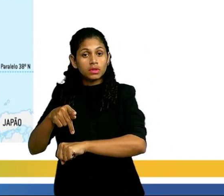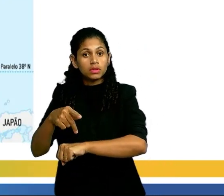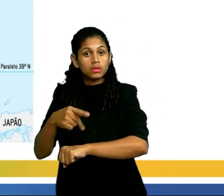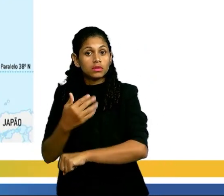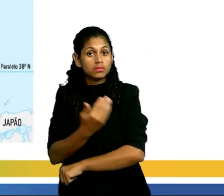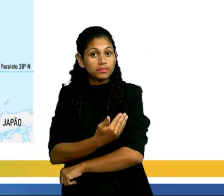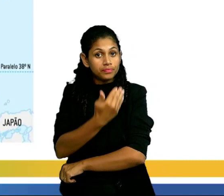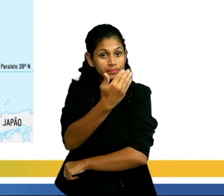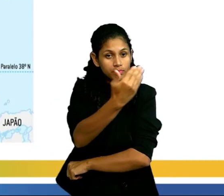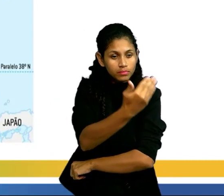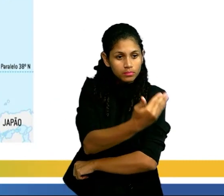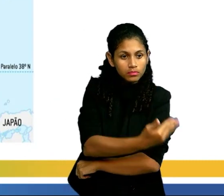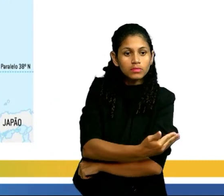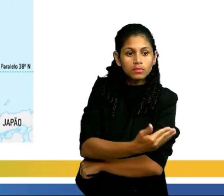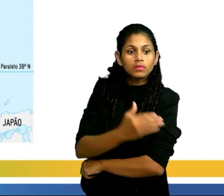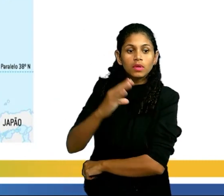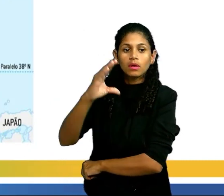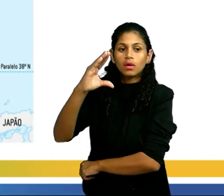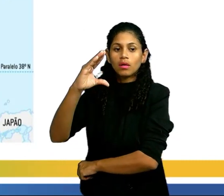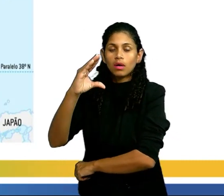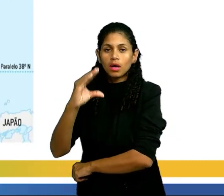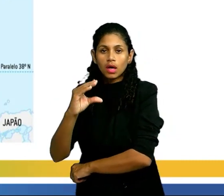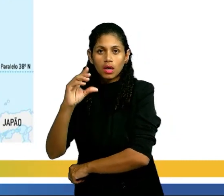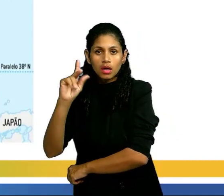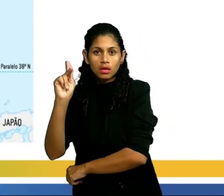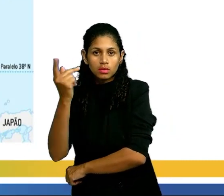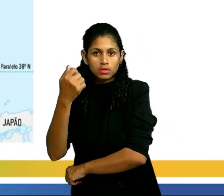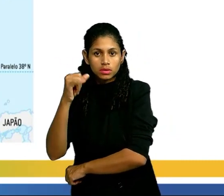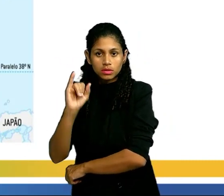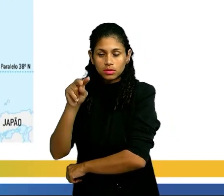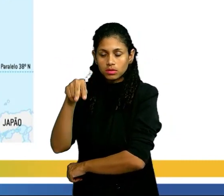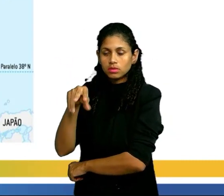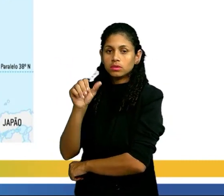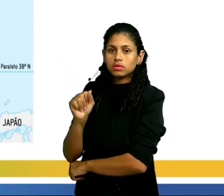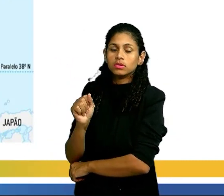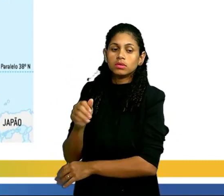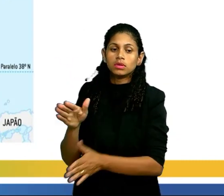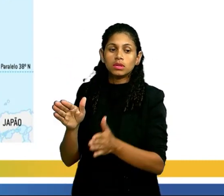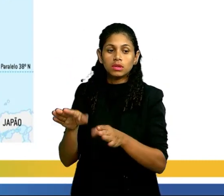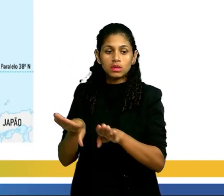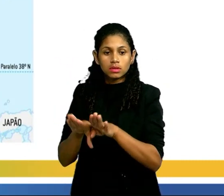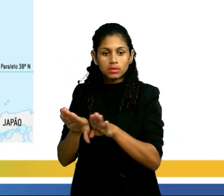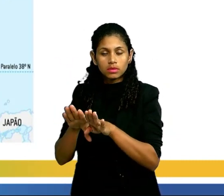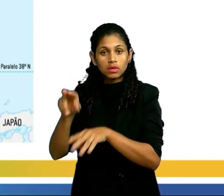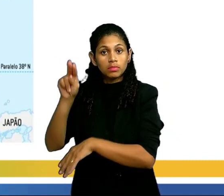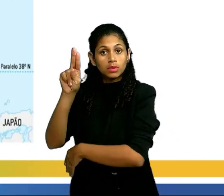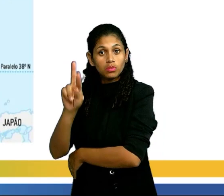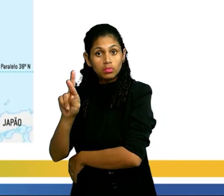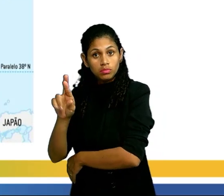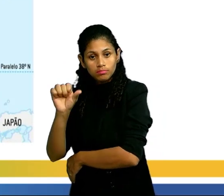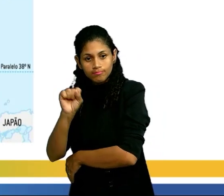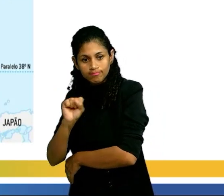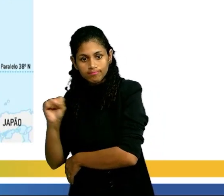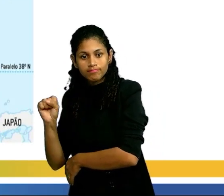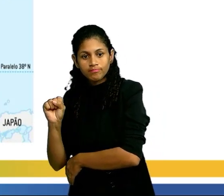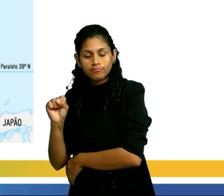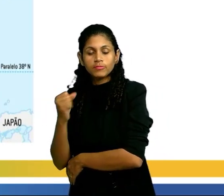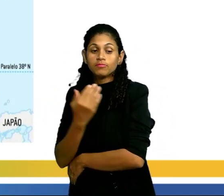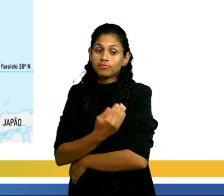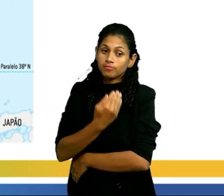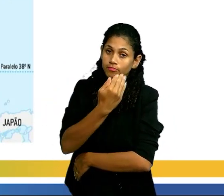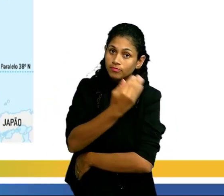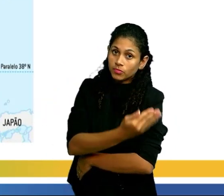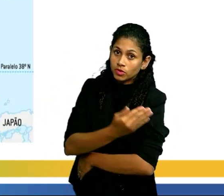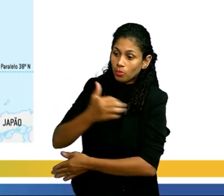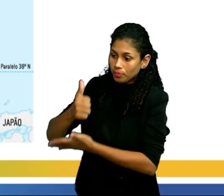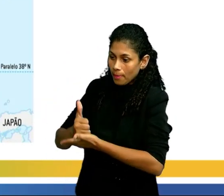União Soviética fazem fronteira com a Coreia do Norte. Então, né, como as duas eram socialistas, elas apoiaram a